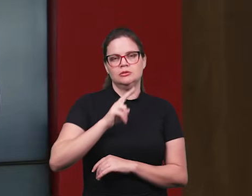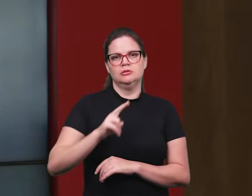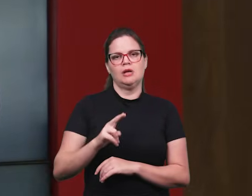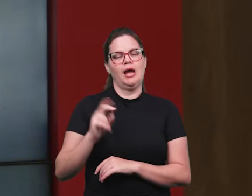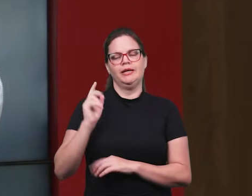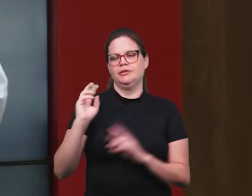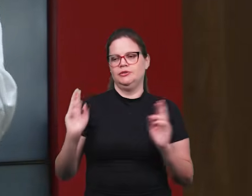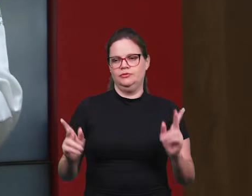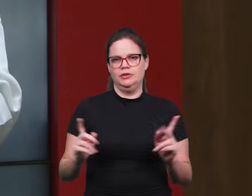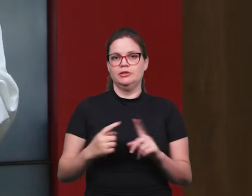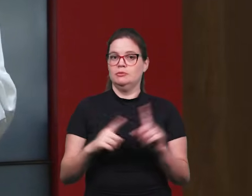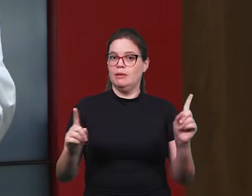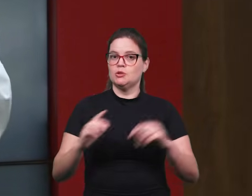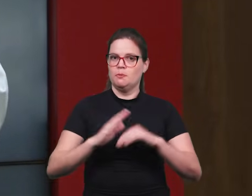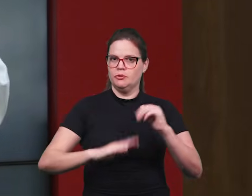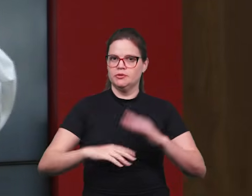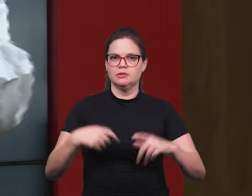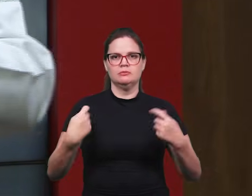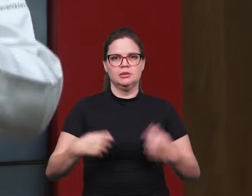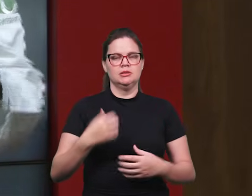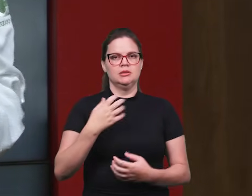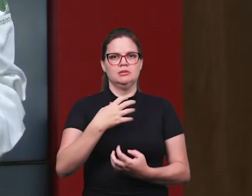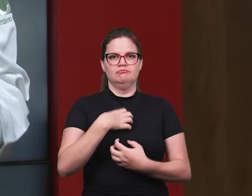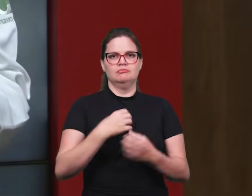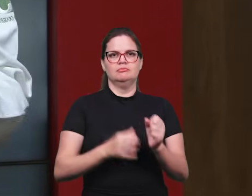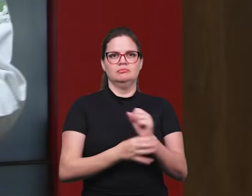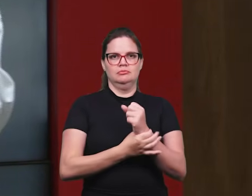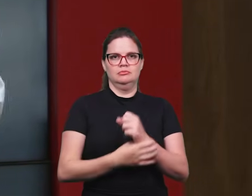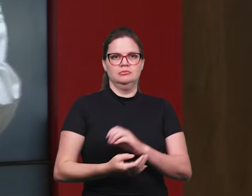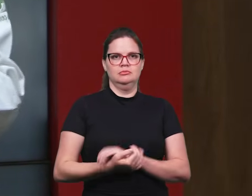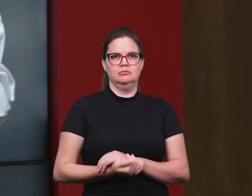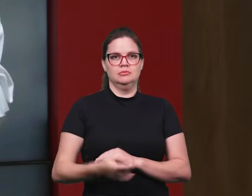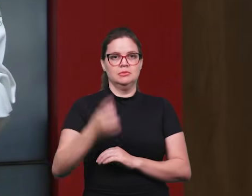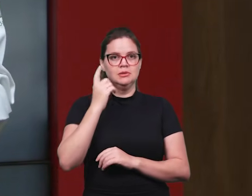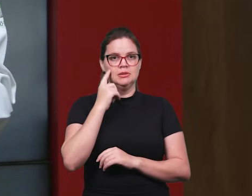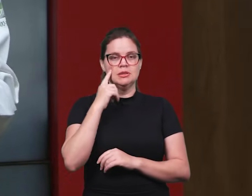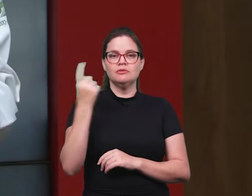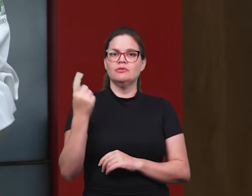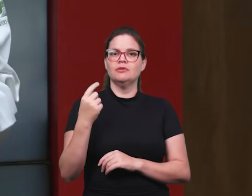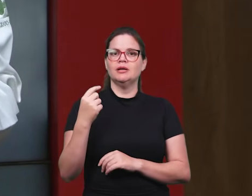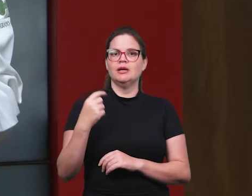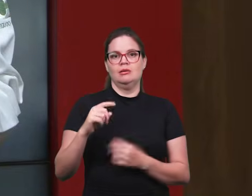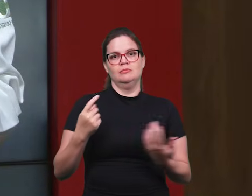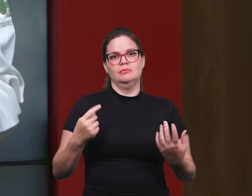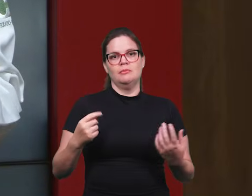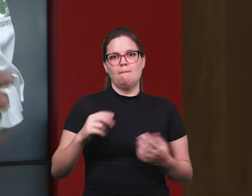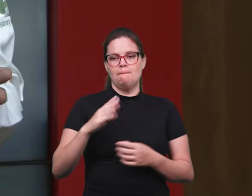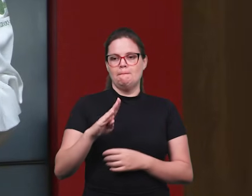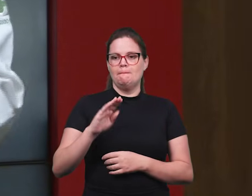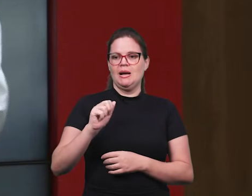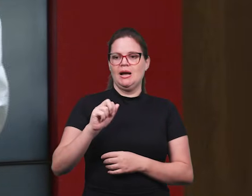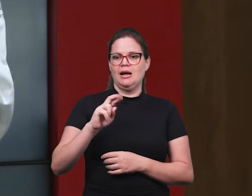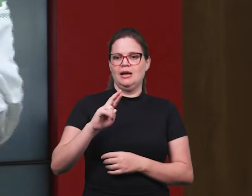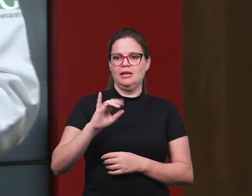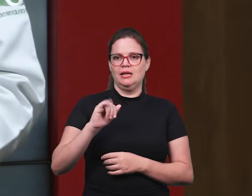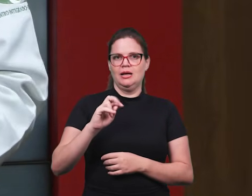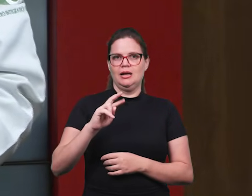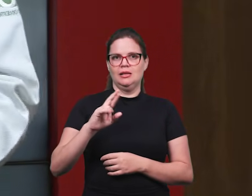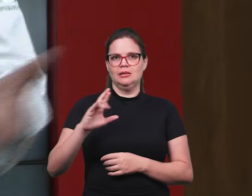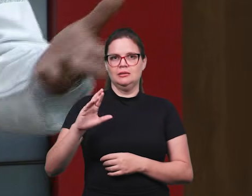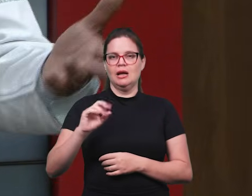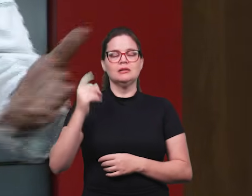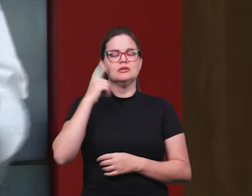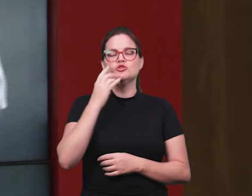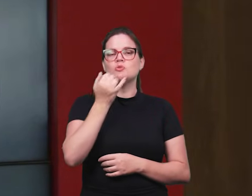ter segurança. Vou te dar exemplo, paciente baleado, não tem jeito, você tem que operar, é uma emergência. Exato. É uma emergência. Vai lá que é